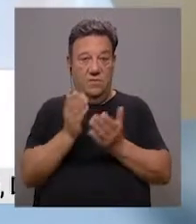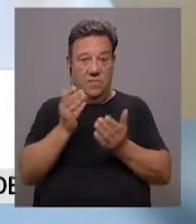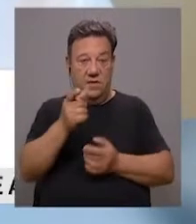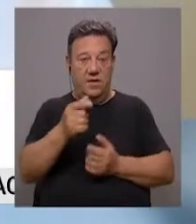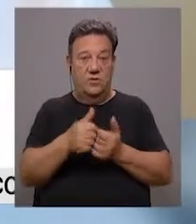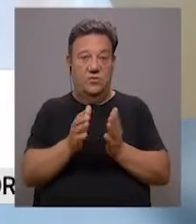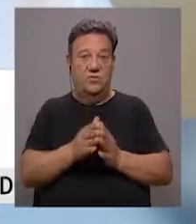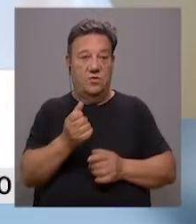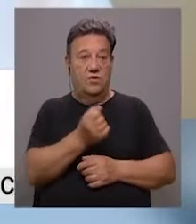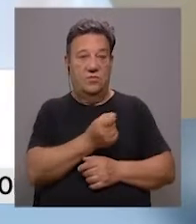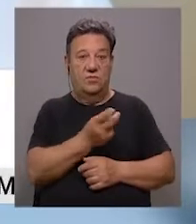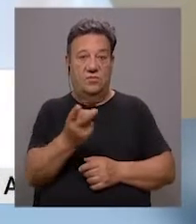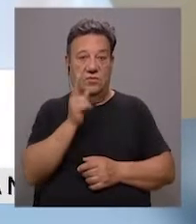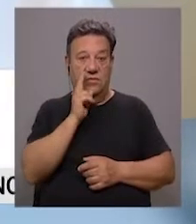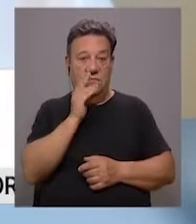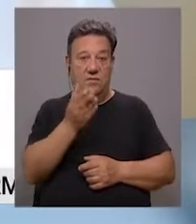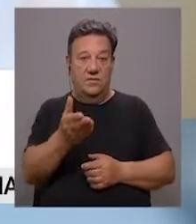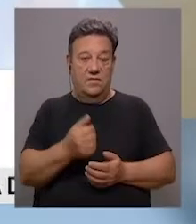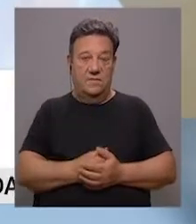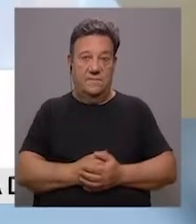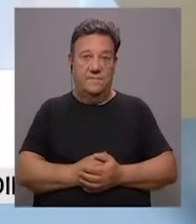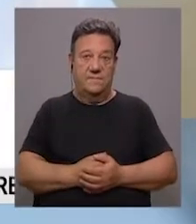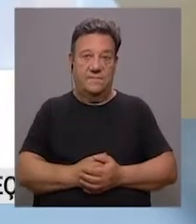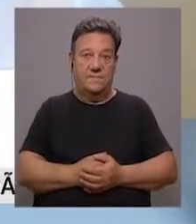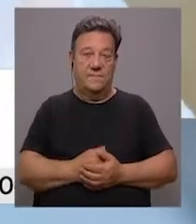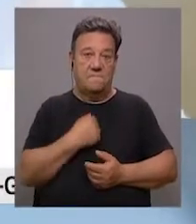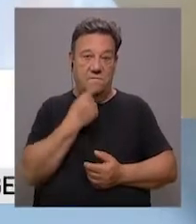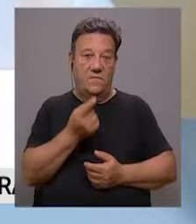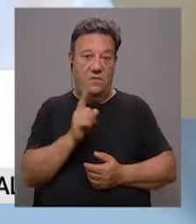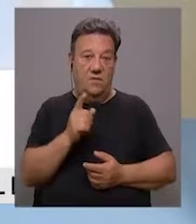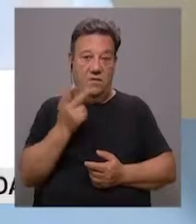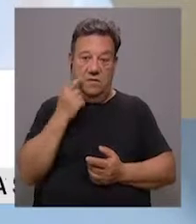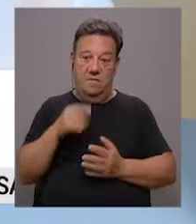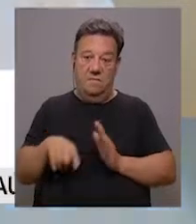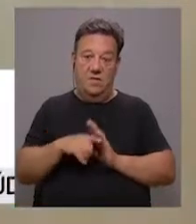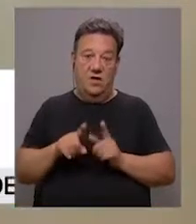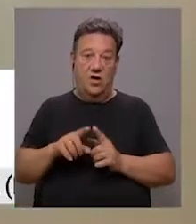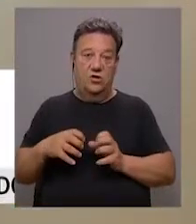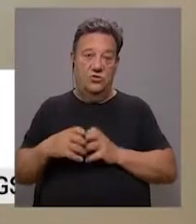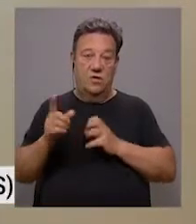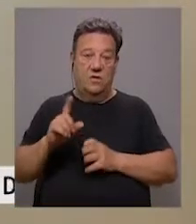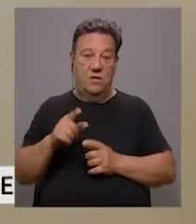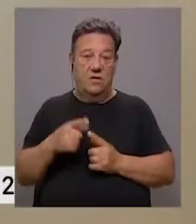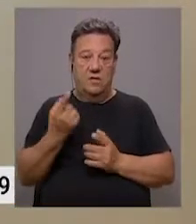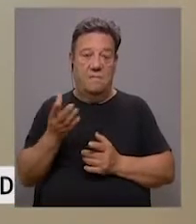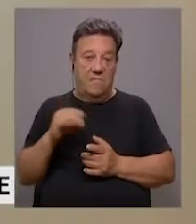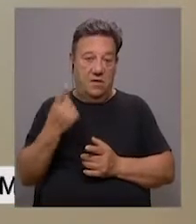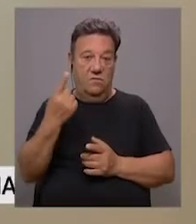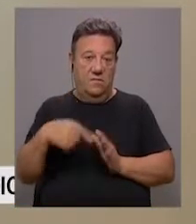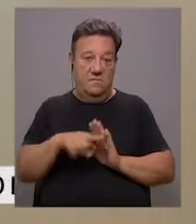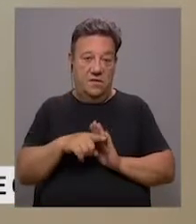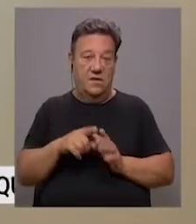cumprimentar todos os telespectadores. Eu diria que não é uma medida de choque, ela é mais uma medida